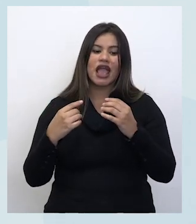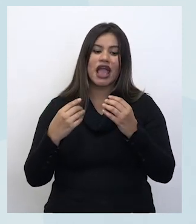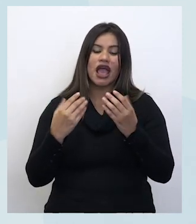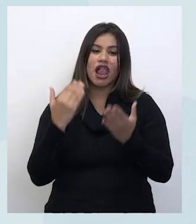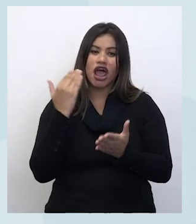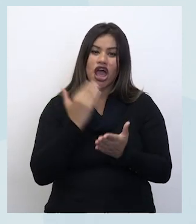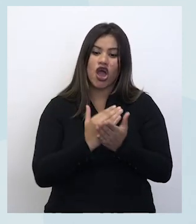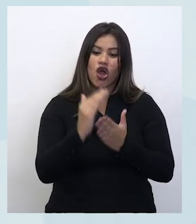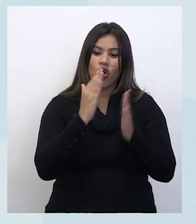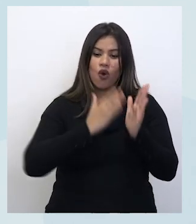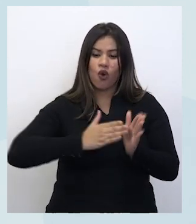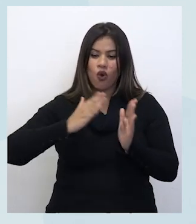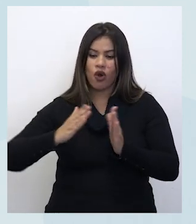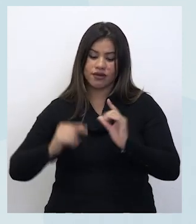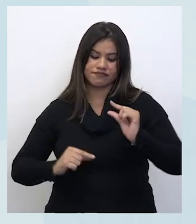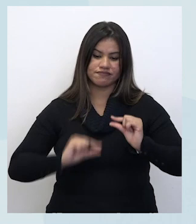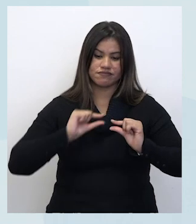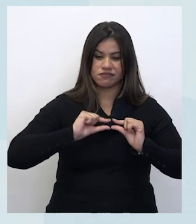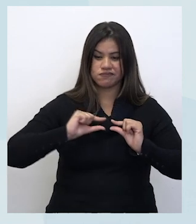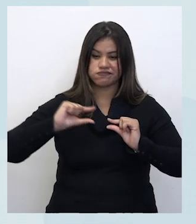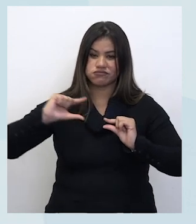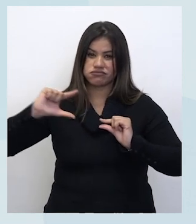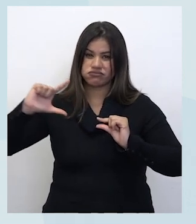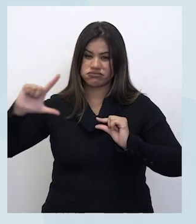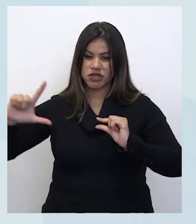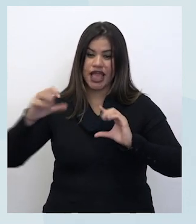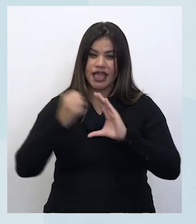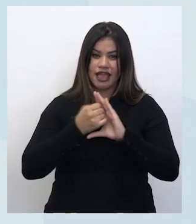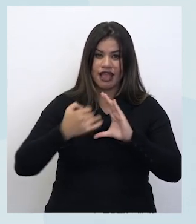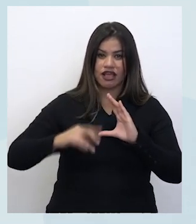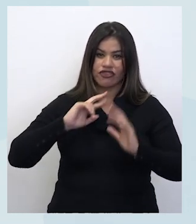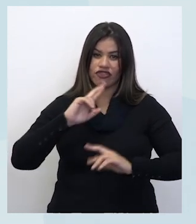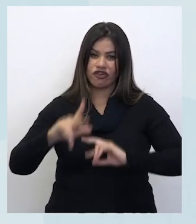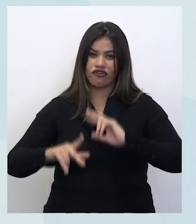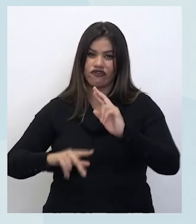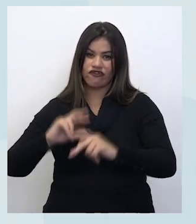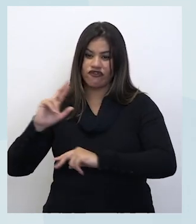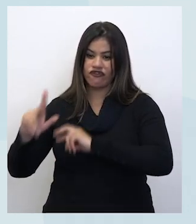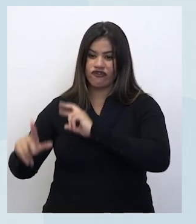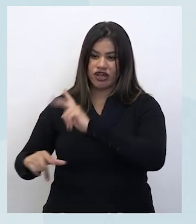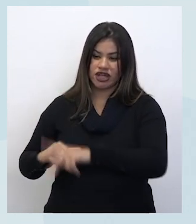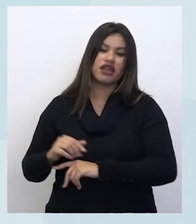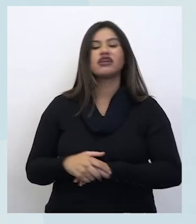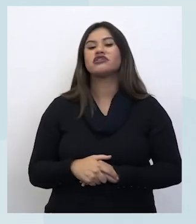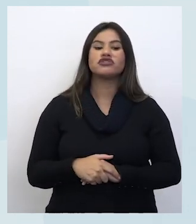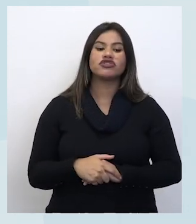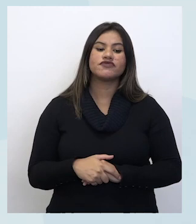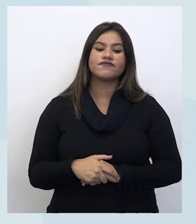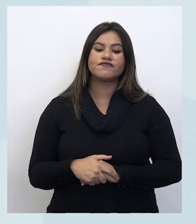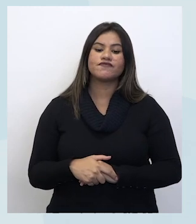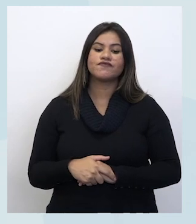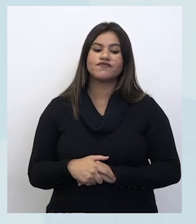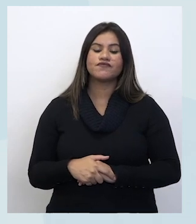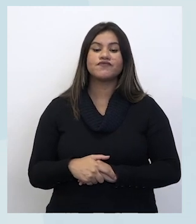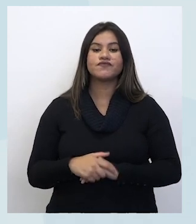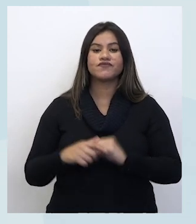está organizada numa ordem crescente, com diferentes características em cada um desses locais? Aqui são os degraus. O que a